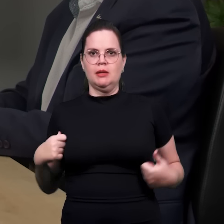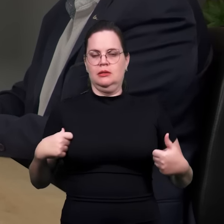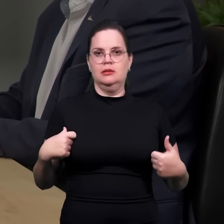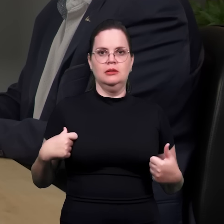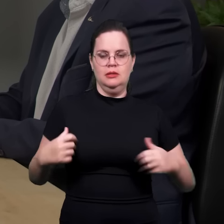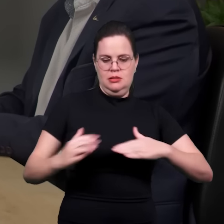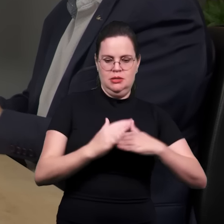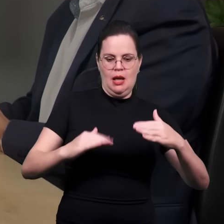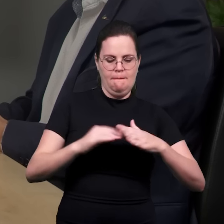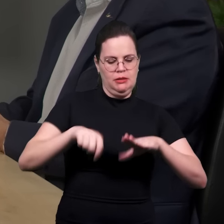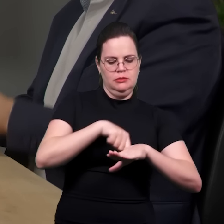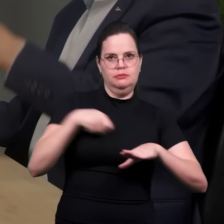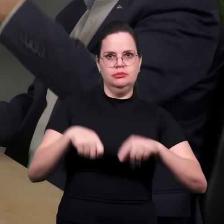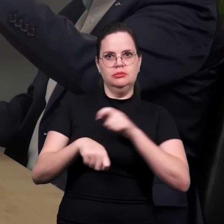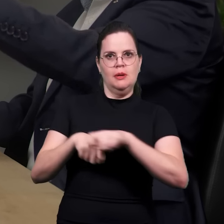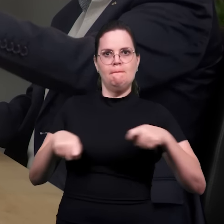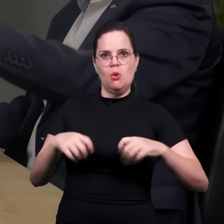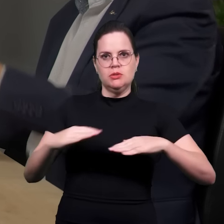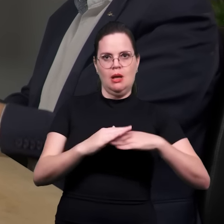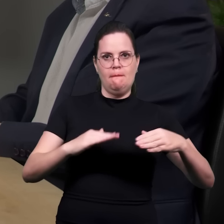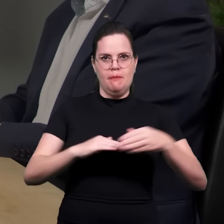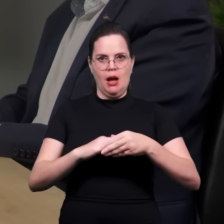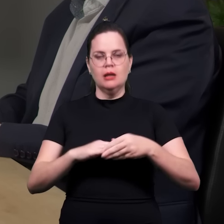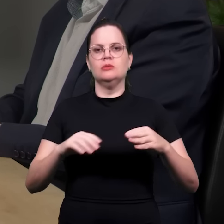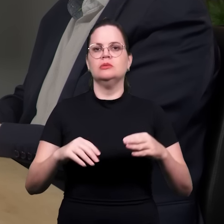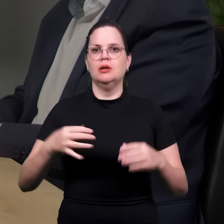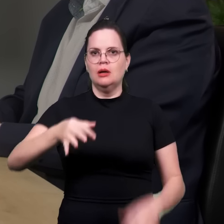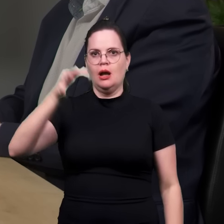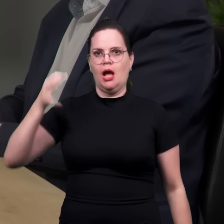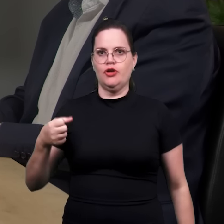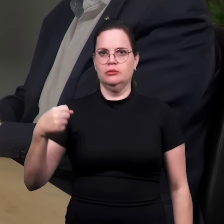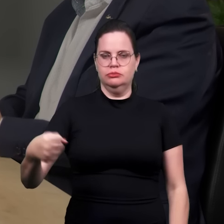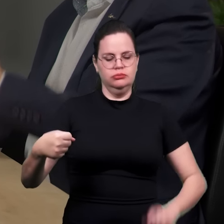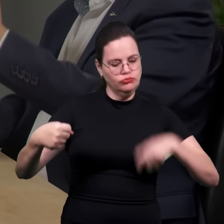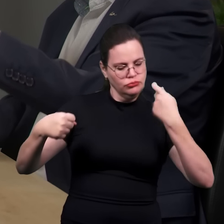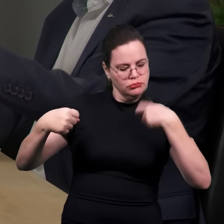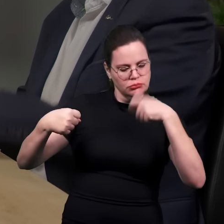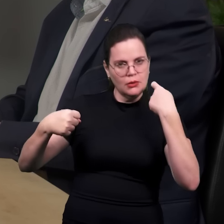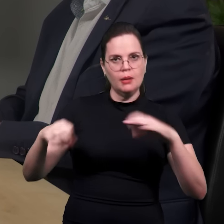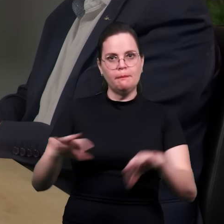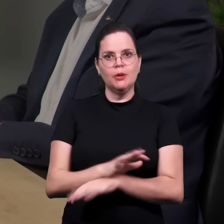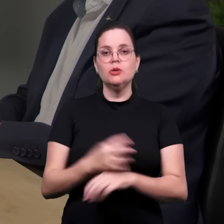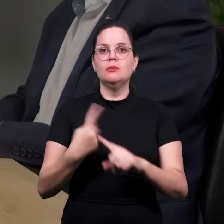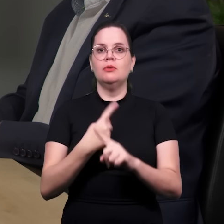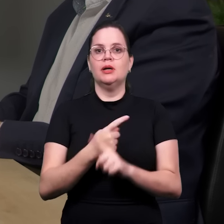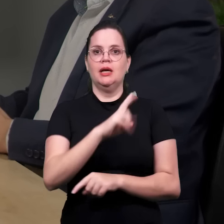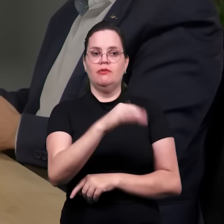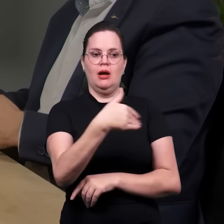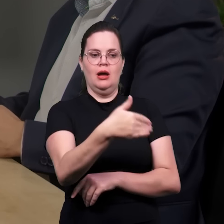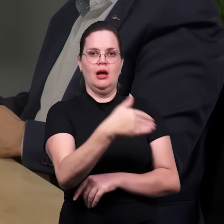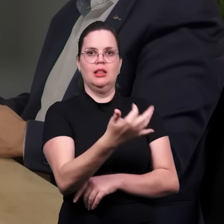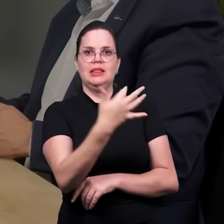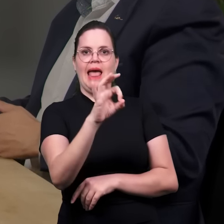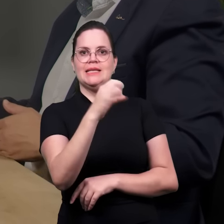preparo que Deus queria. Por quê? Porque viria o 10º sinal, que era a morte dos primogênitos. E